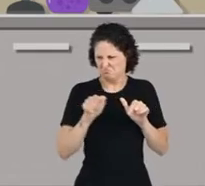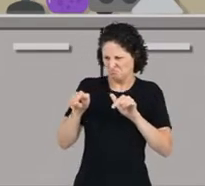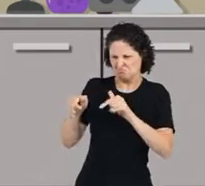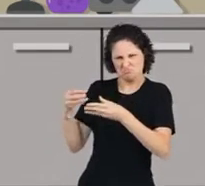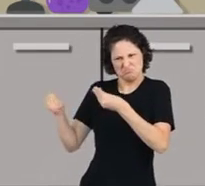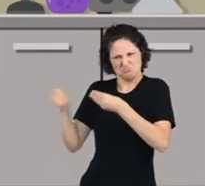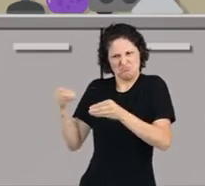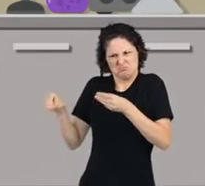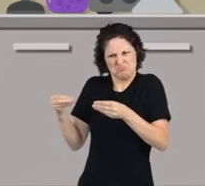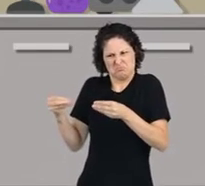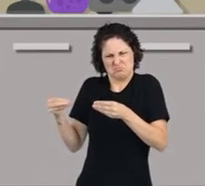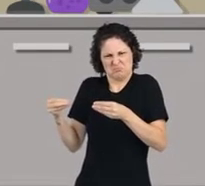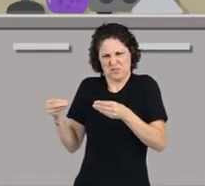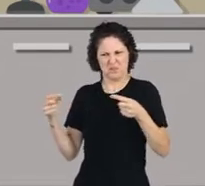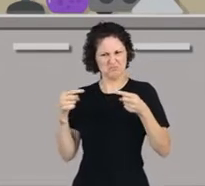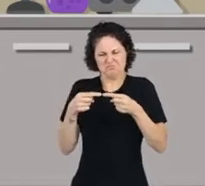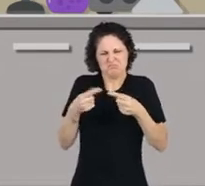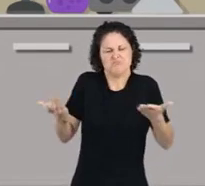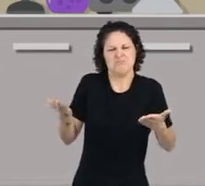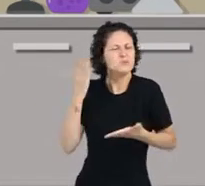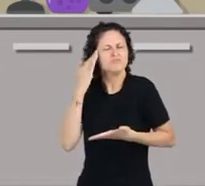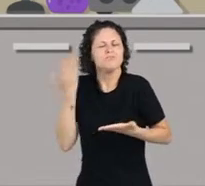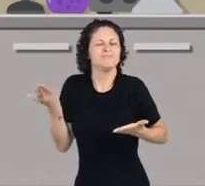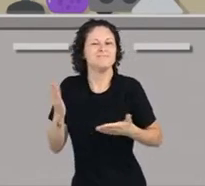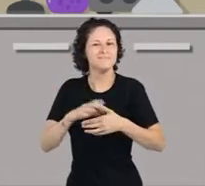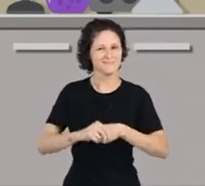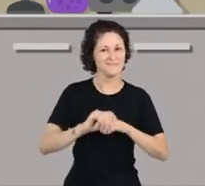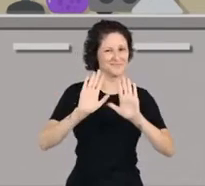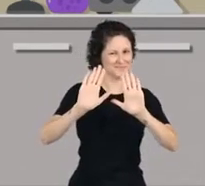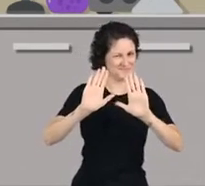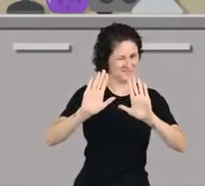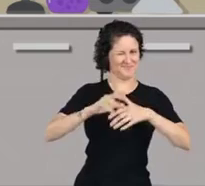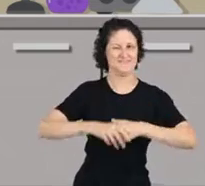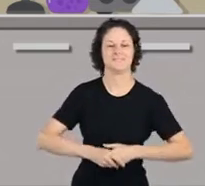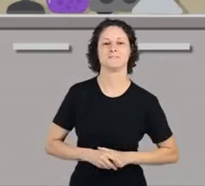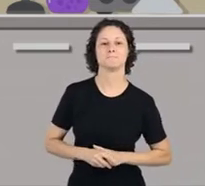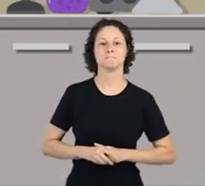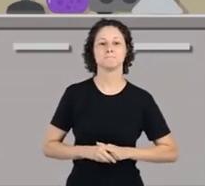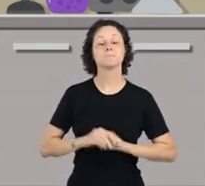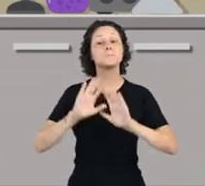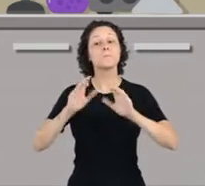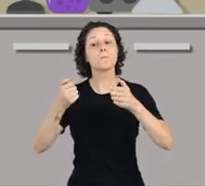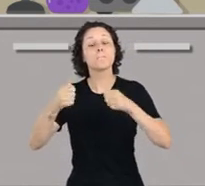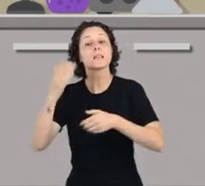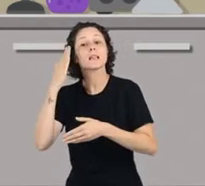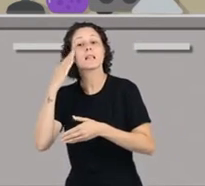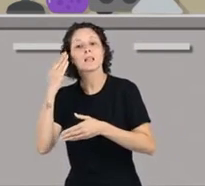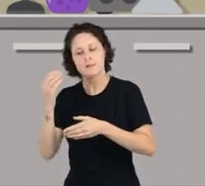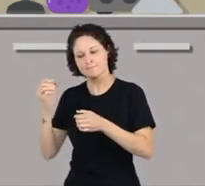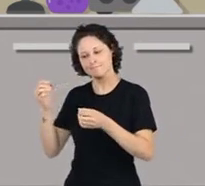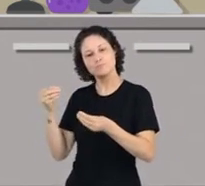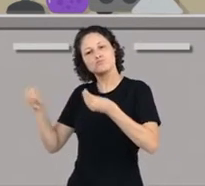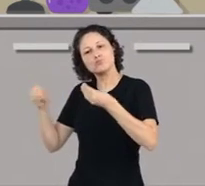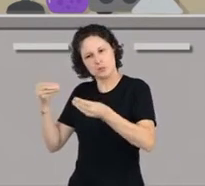dinossauros e plantas de milhões de anos têm a ver com os plásticos? Bom, eu vou te mostrar. Mas primeiro,